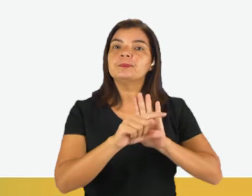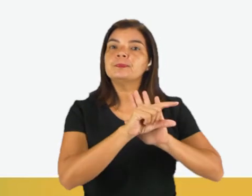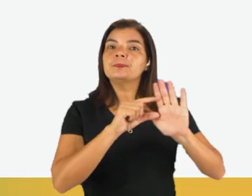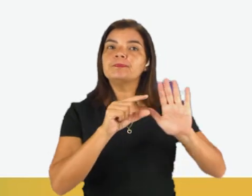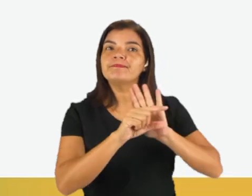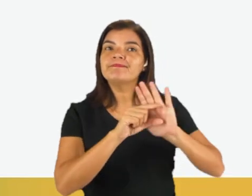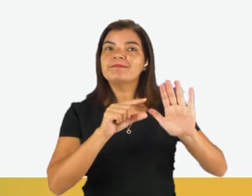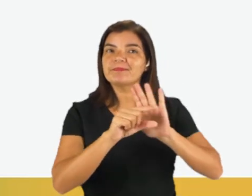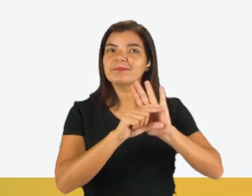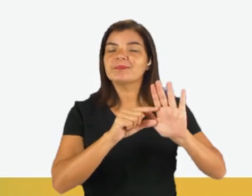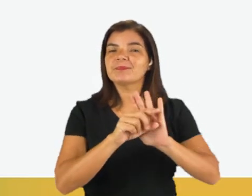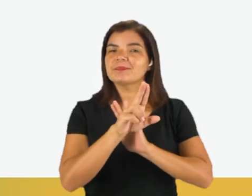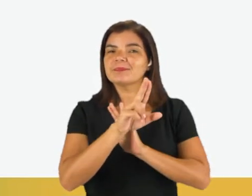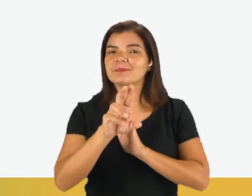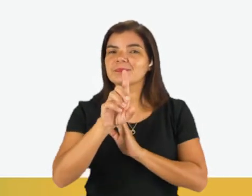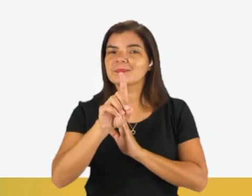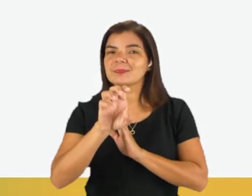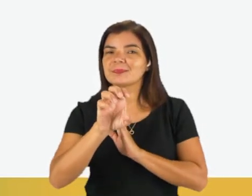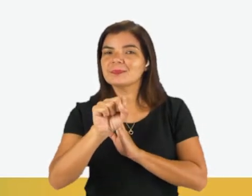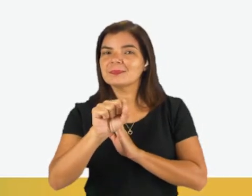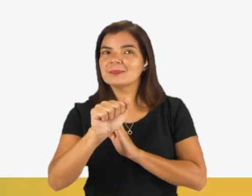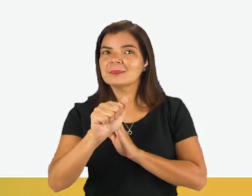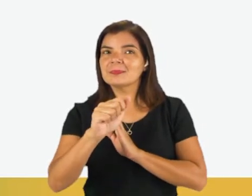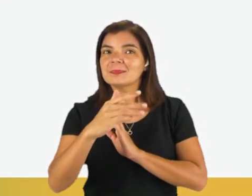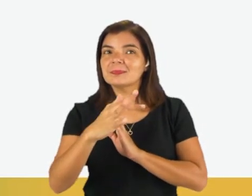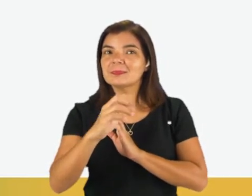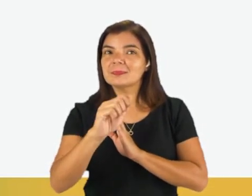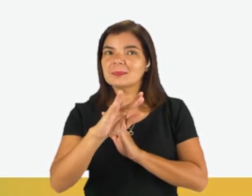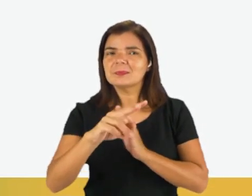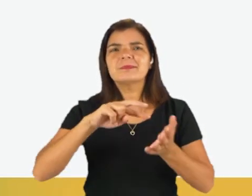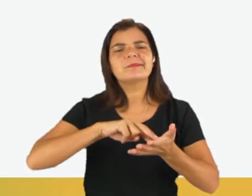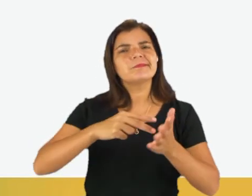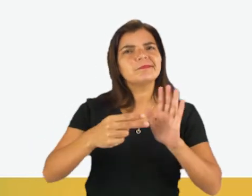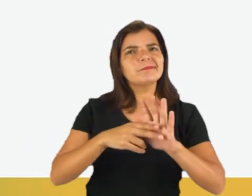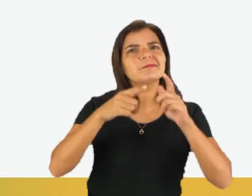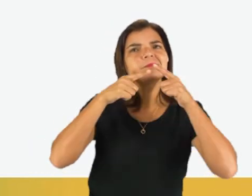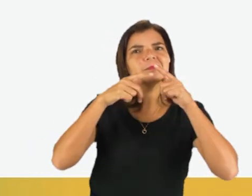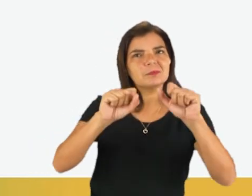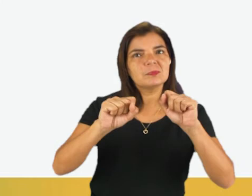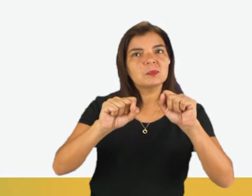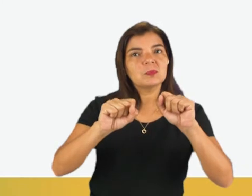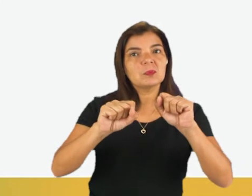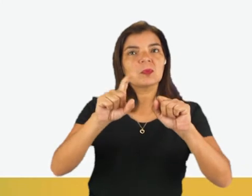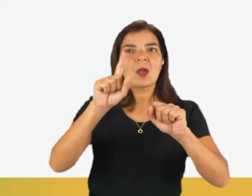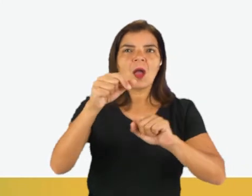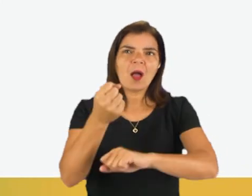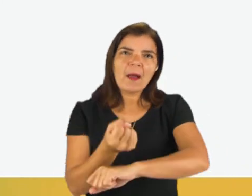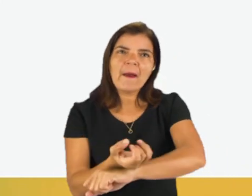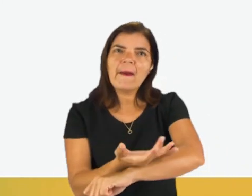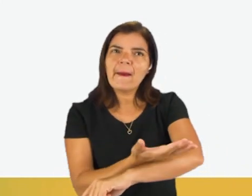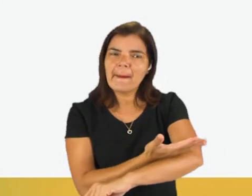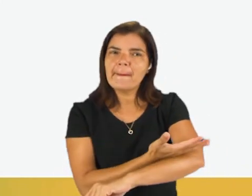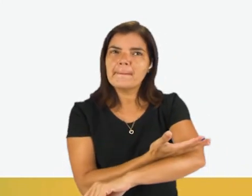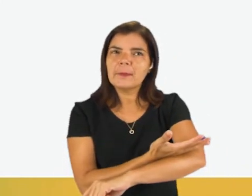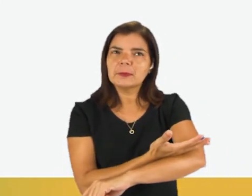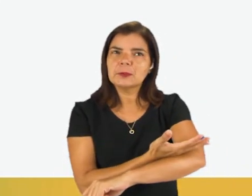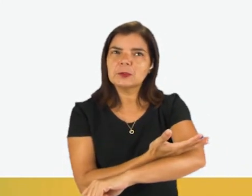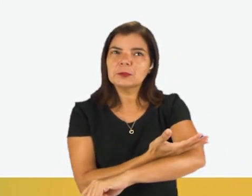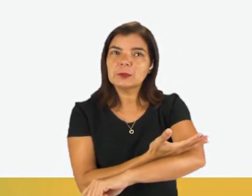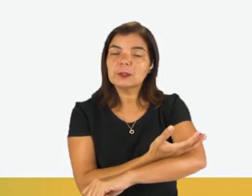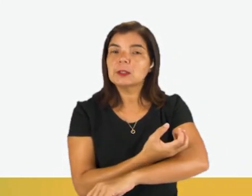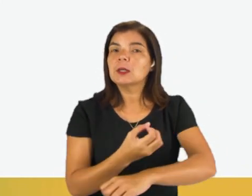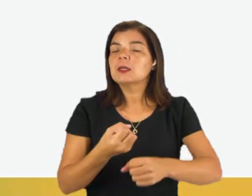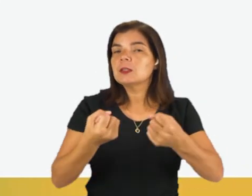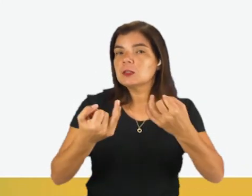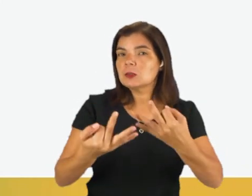outras. No fragmento da crônica Desabafo, a função da linguagem predominante é a